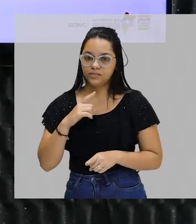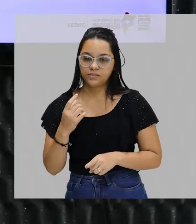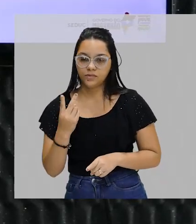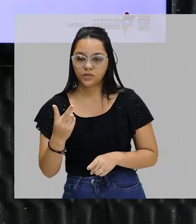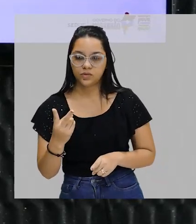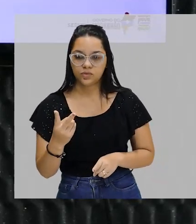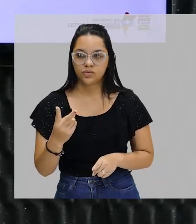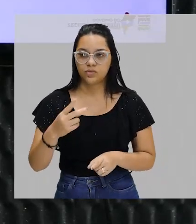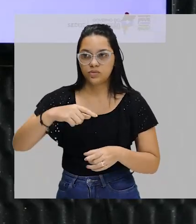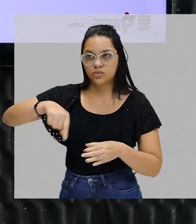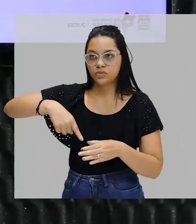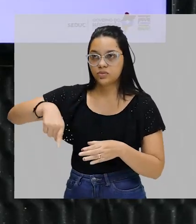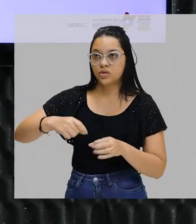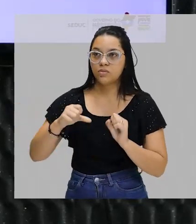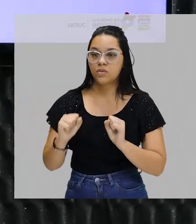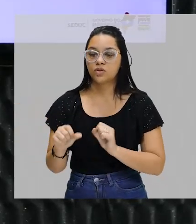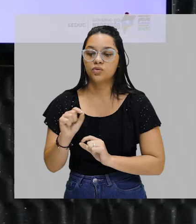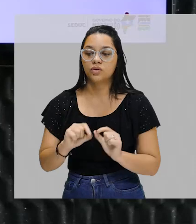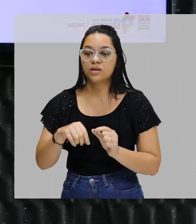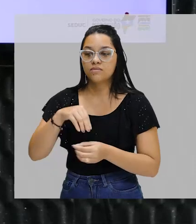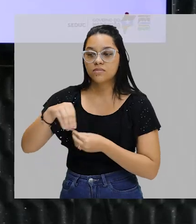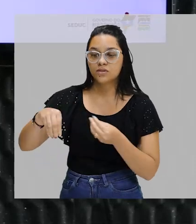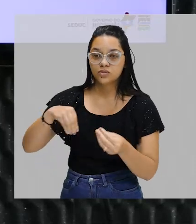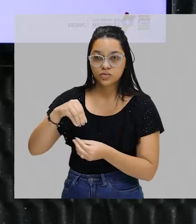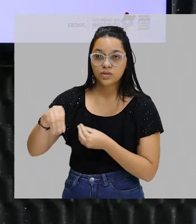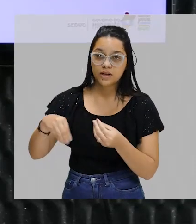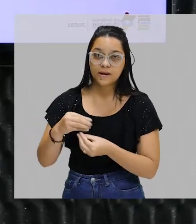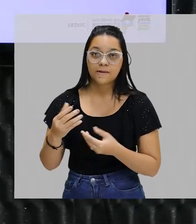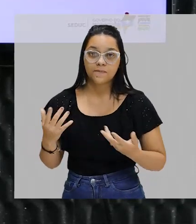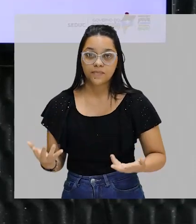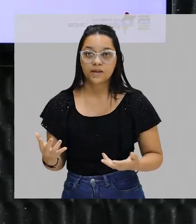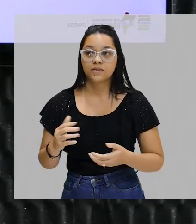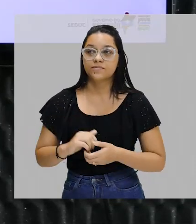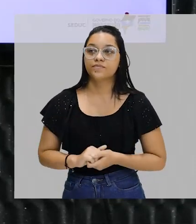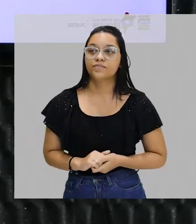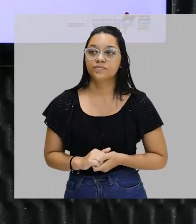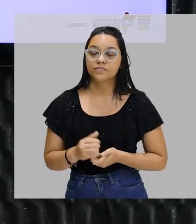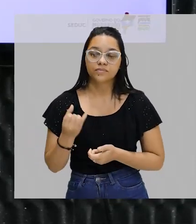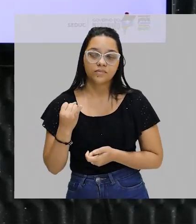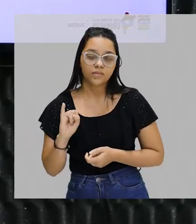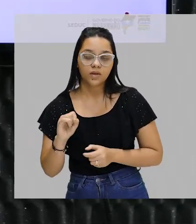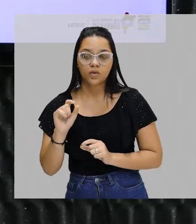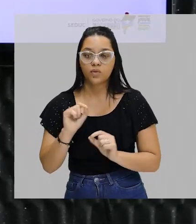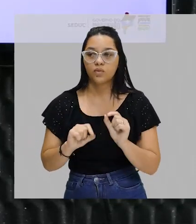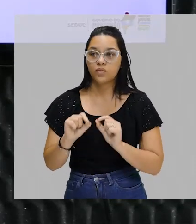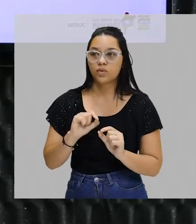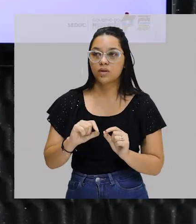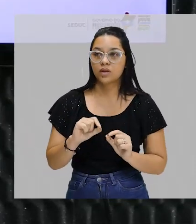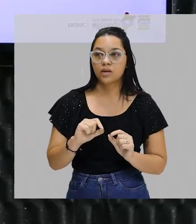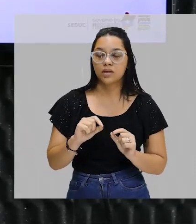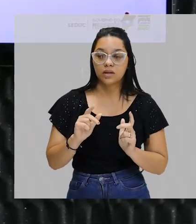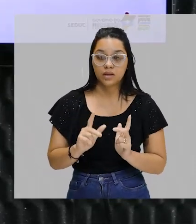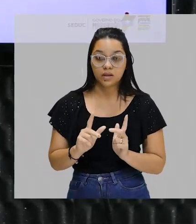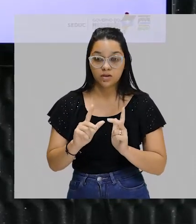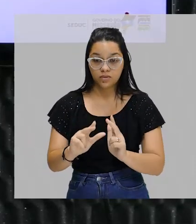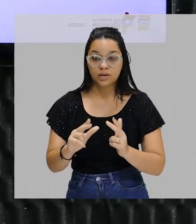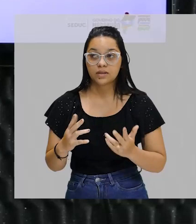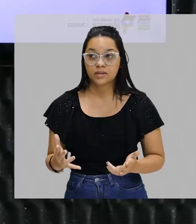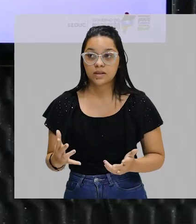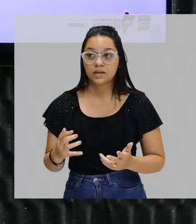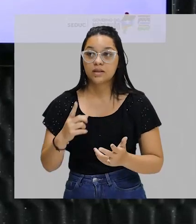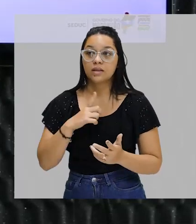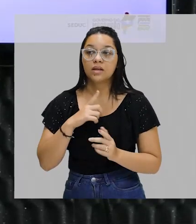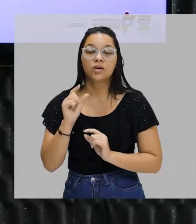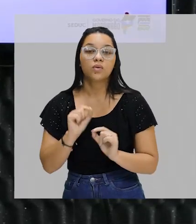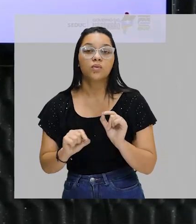duas soluções, podemos misturar essas soluções. Se forem de solutos iguais, então nós vamos ter,